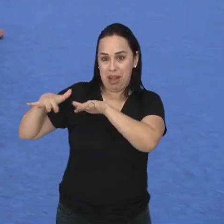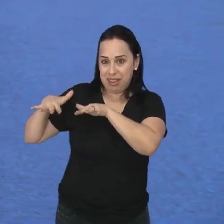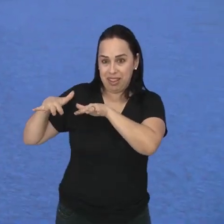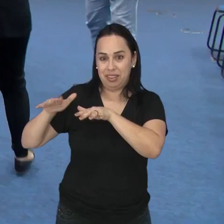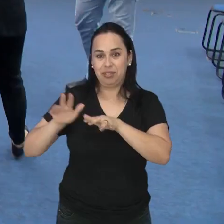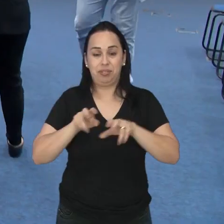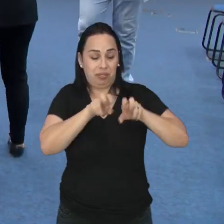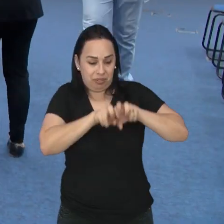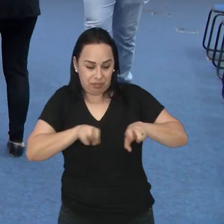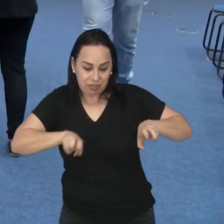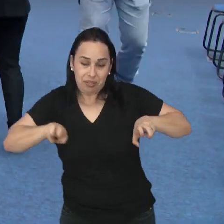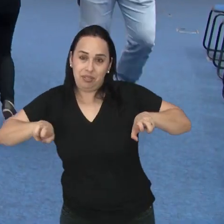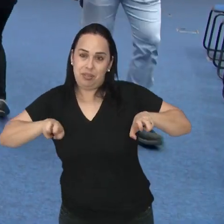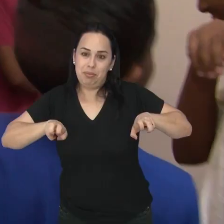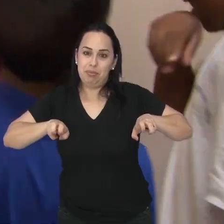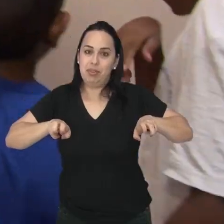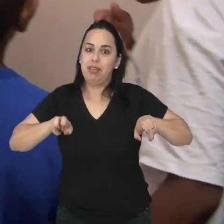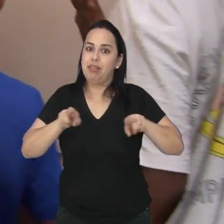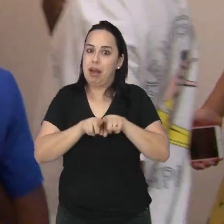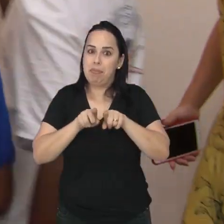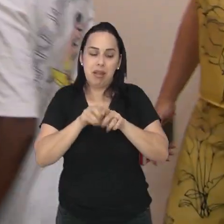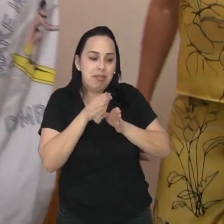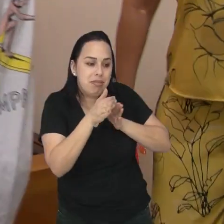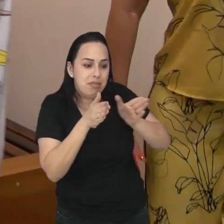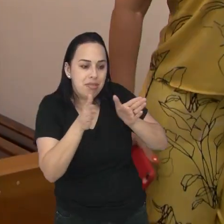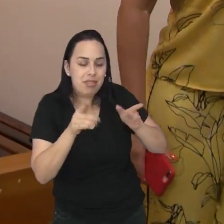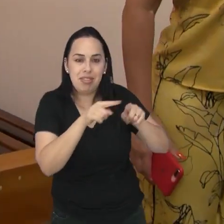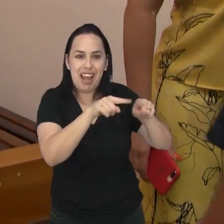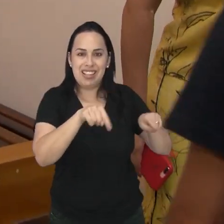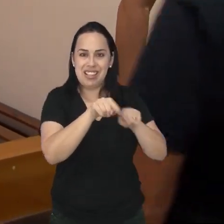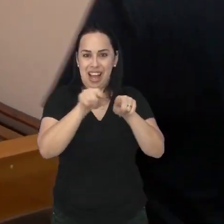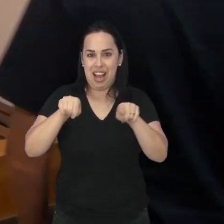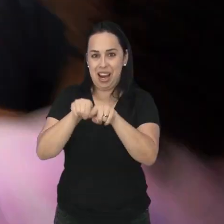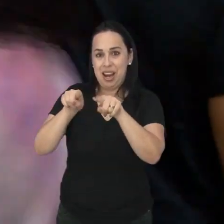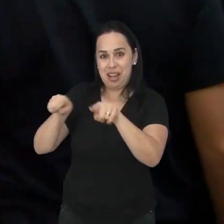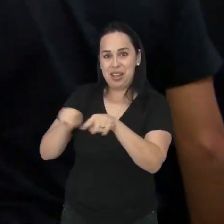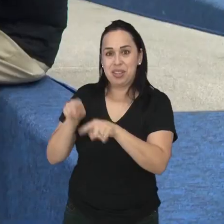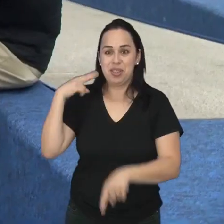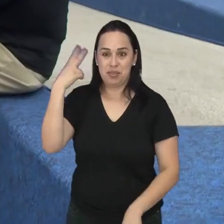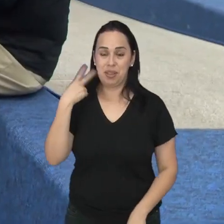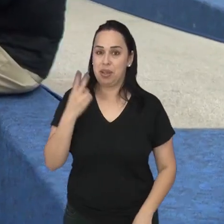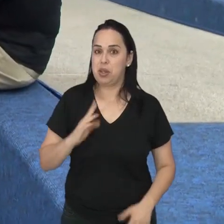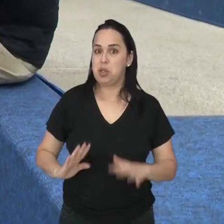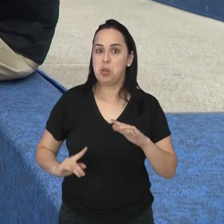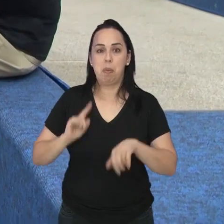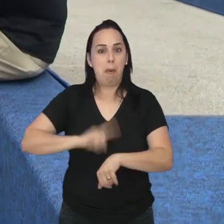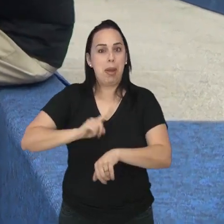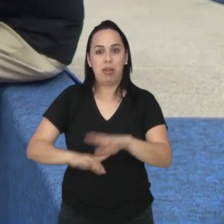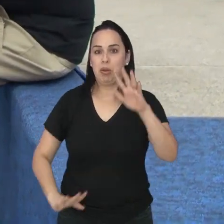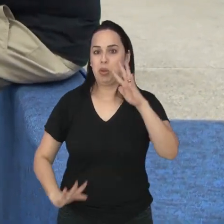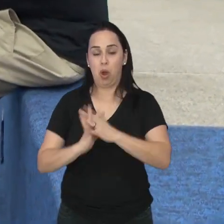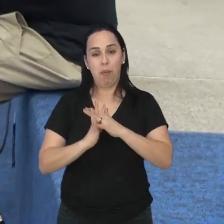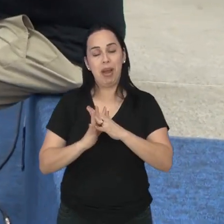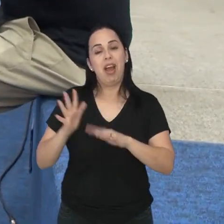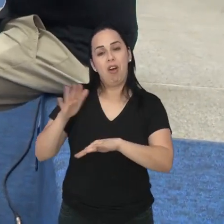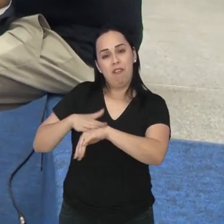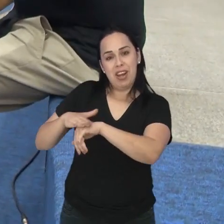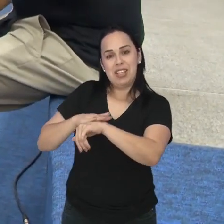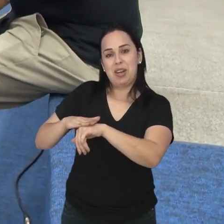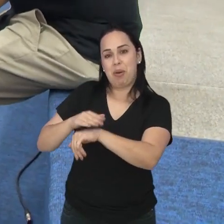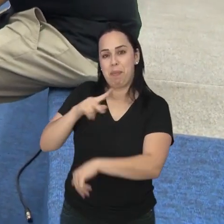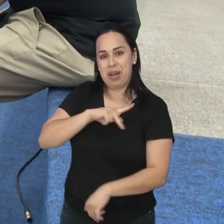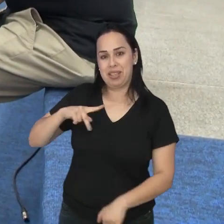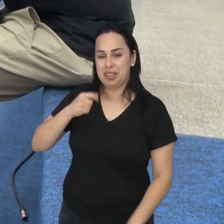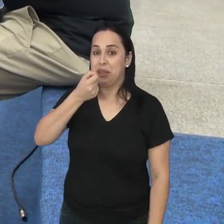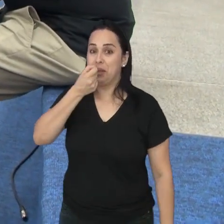plenário, a mesa diretora e até os gabinetes dos parlamentares. O ponto alto foi a conversa com o presidente